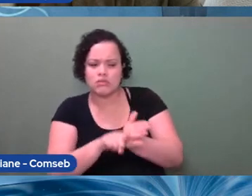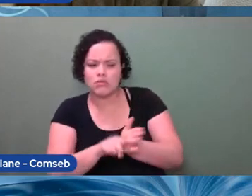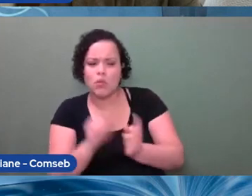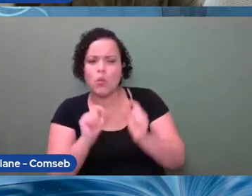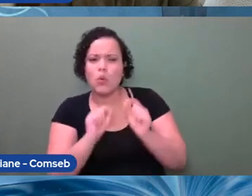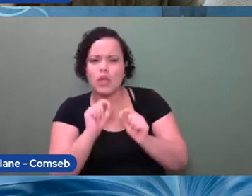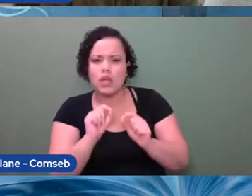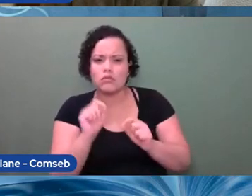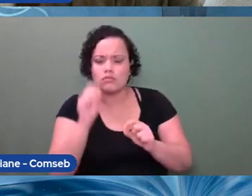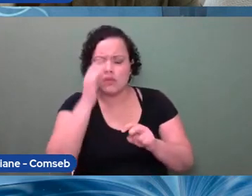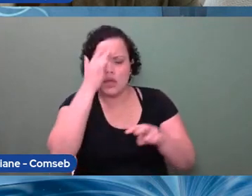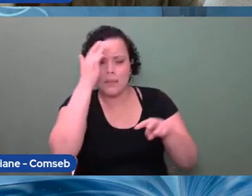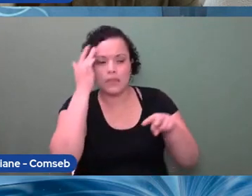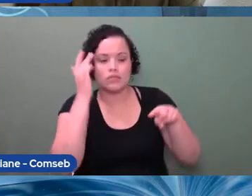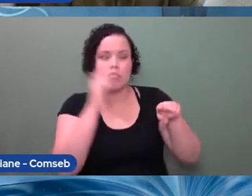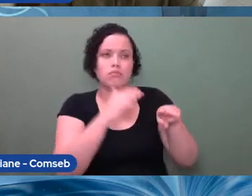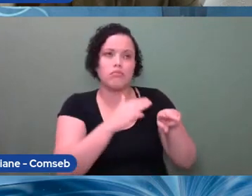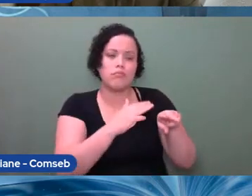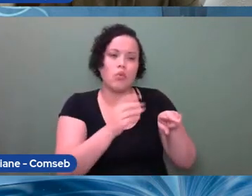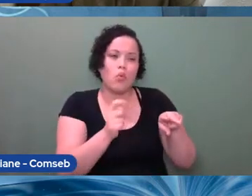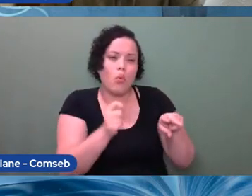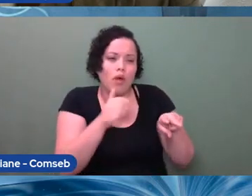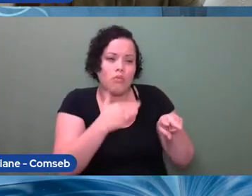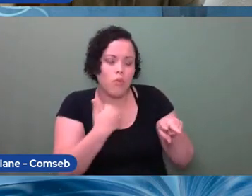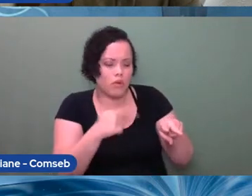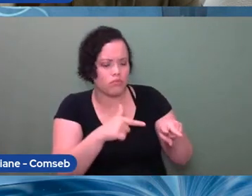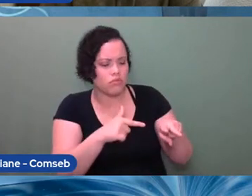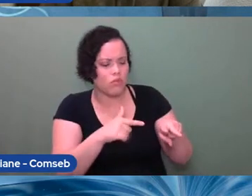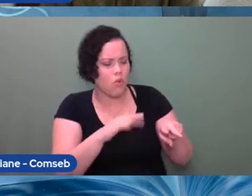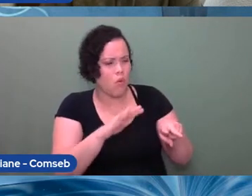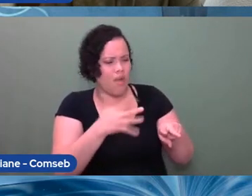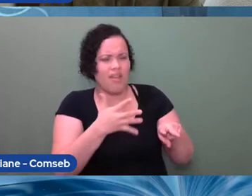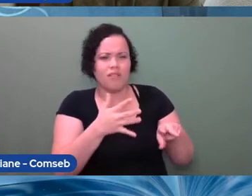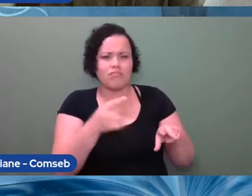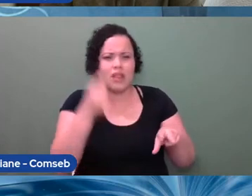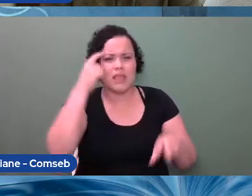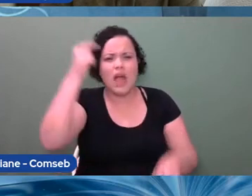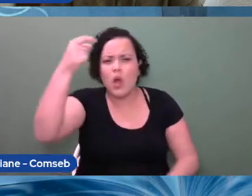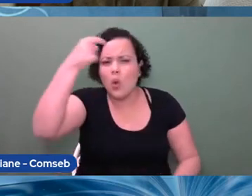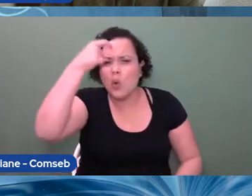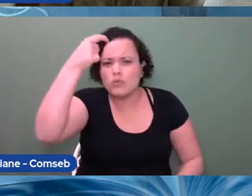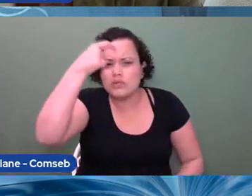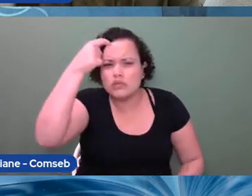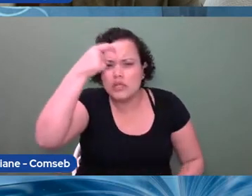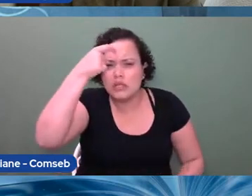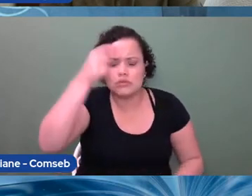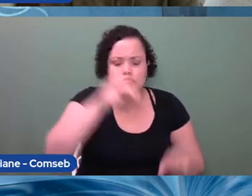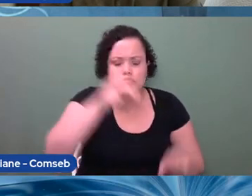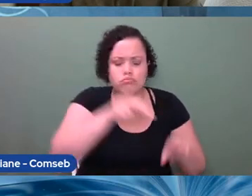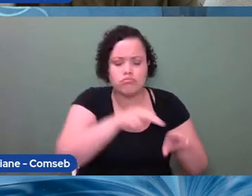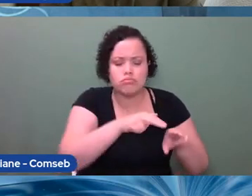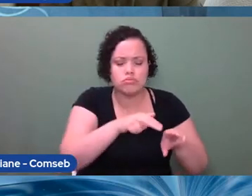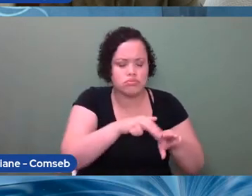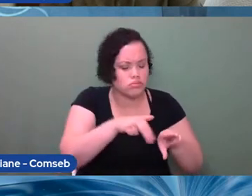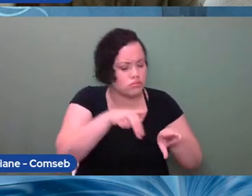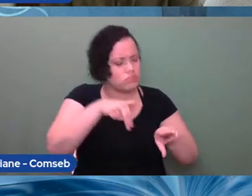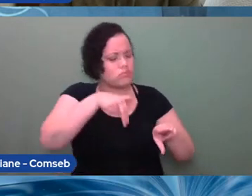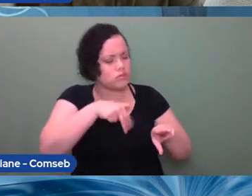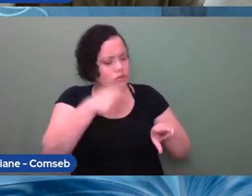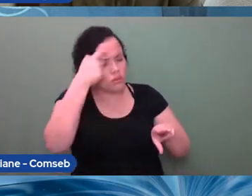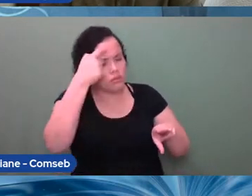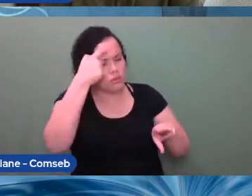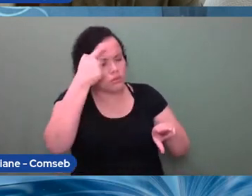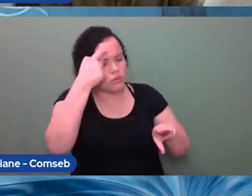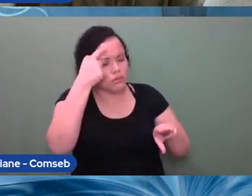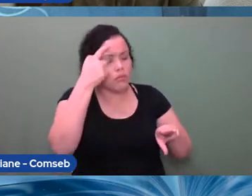as investigações da independência da consciência em relação ao corpo físico, em situações em